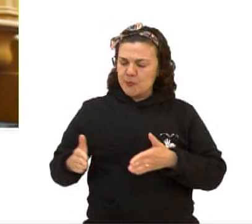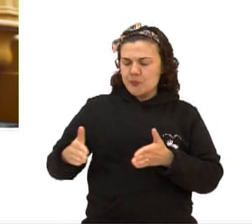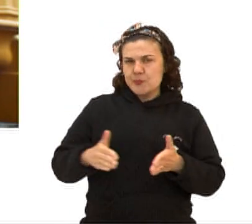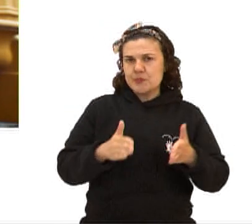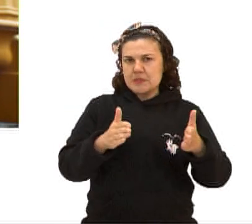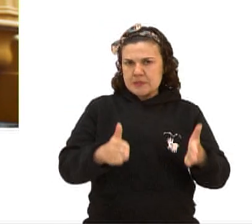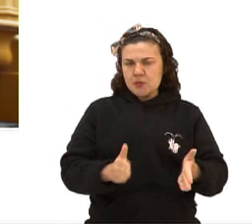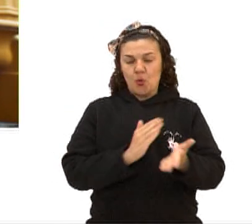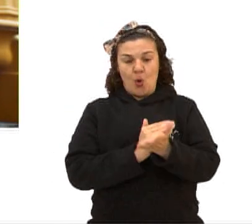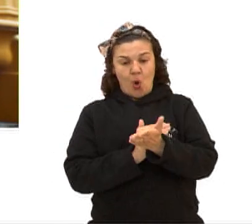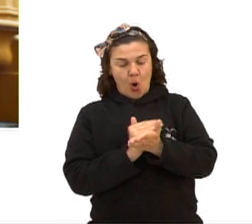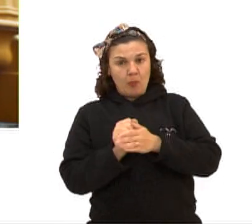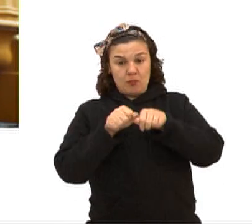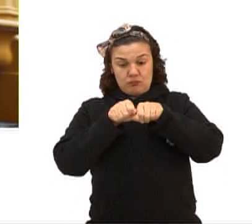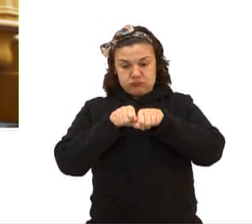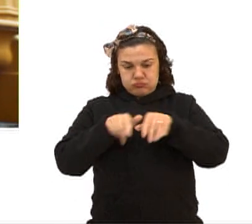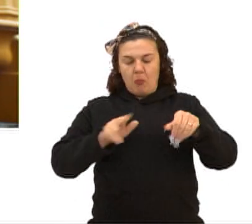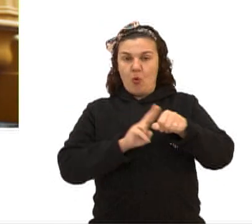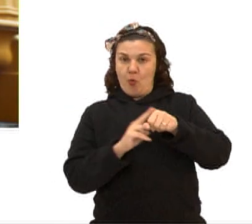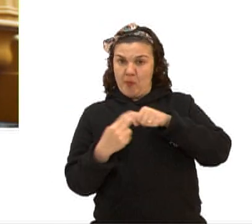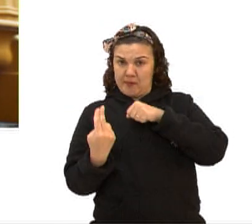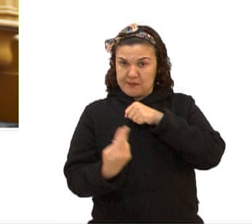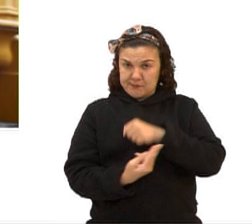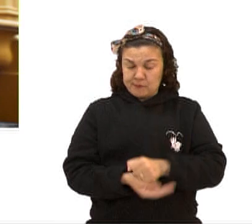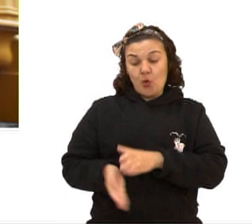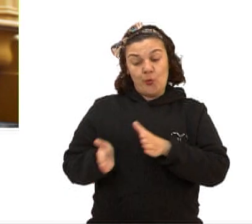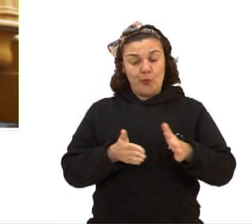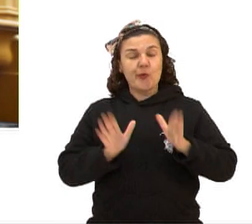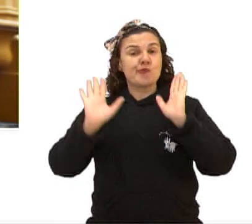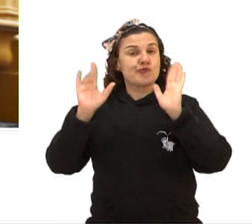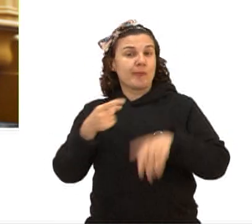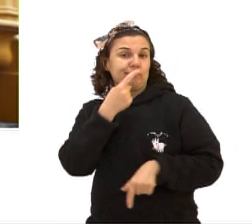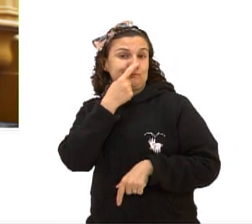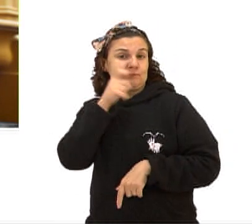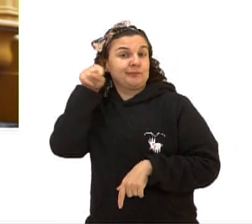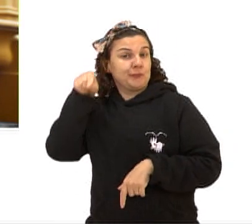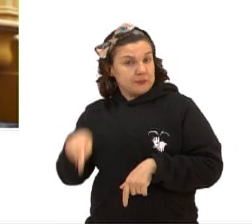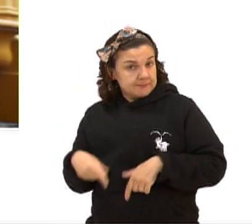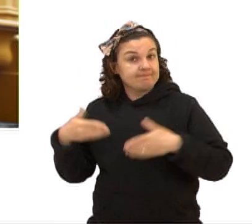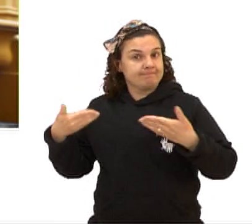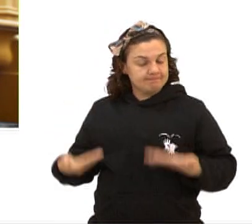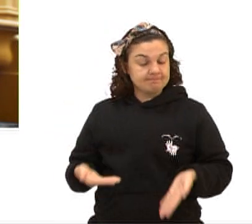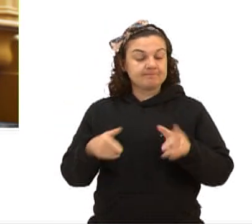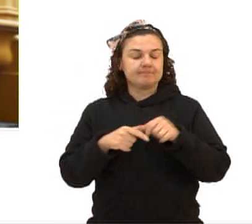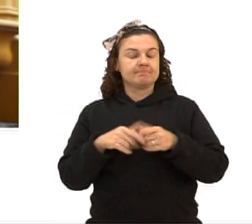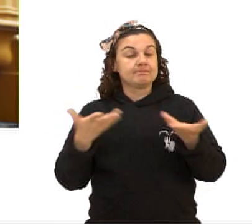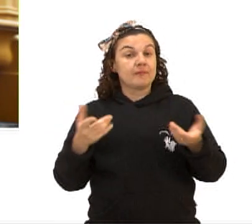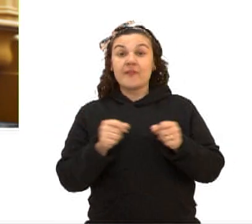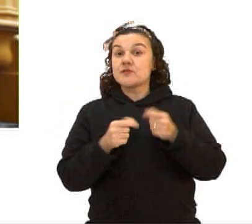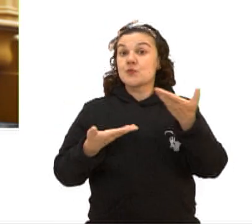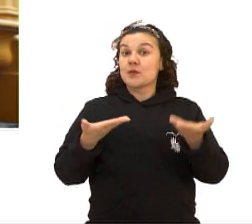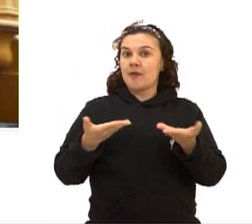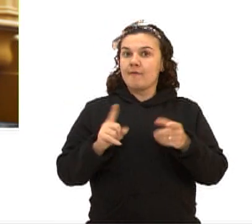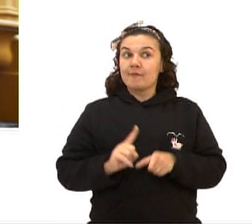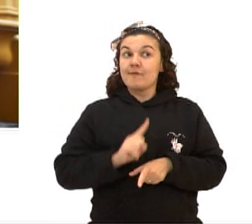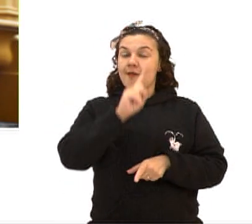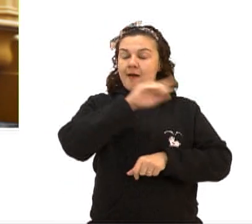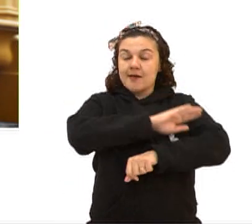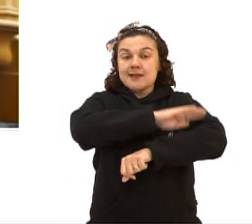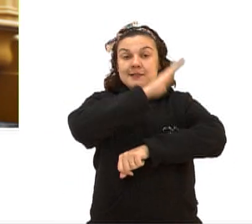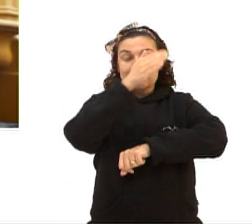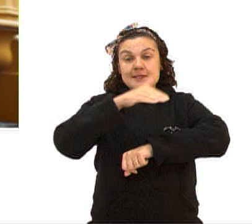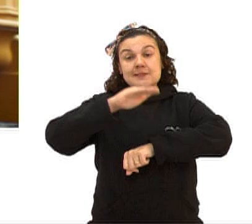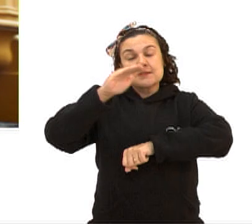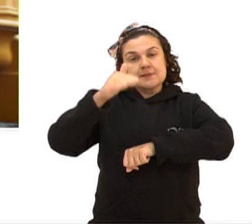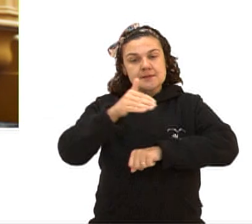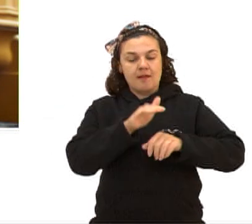essa urbanização, eles já estavam poluídos, os rios urbanos. A solução foi buscar água na Serra do Mar, próximo lá do